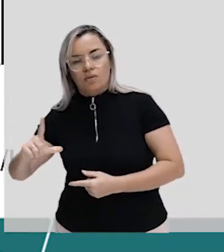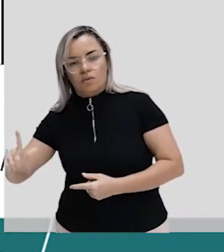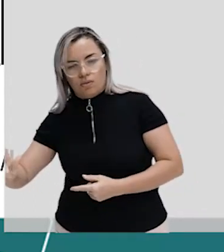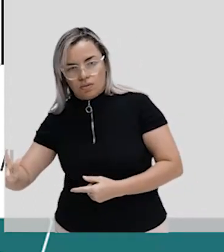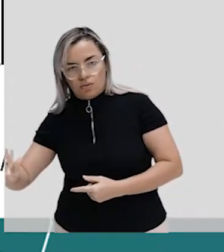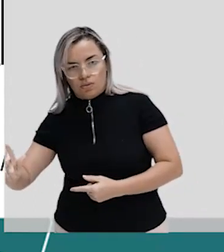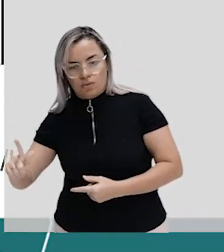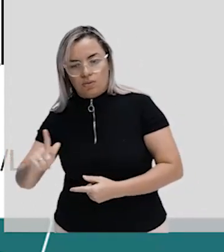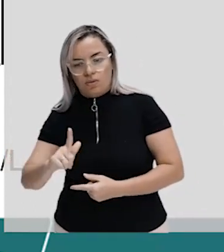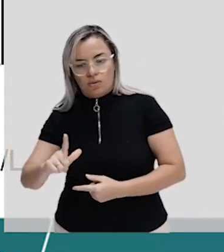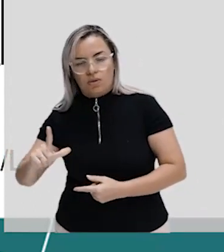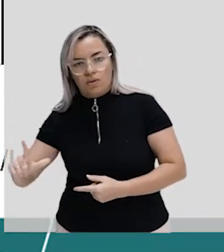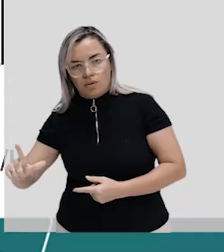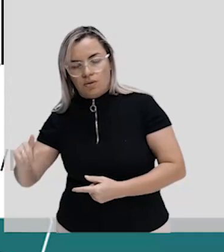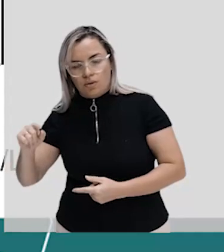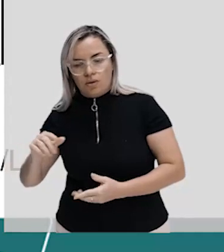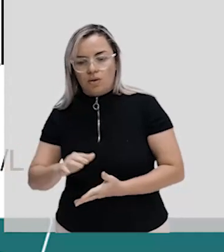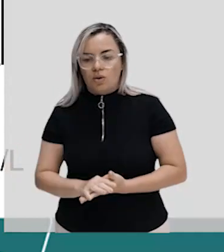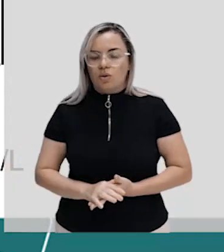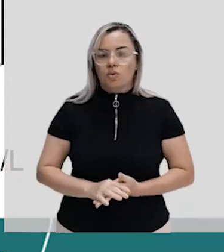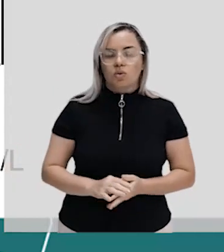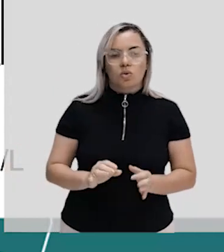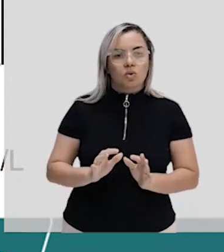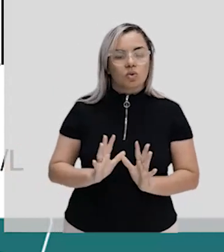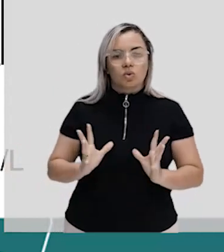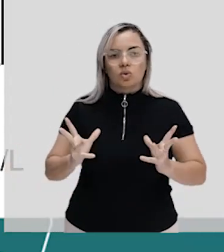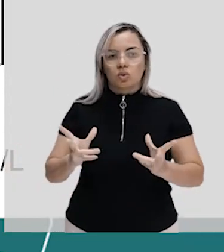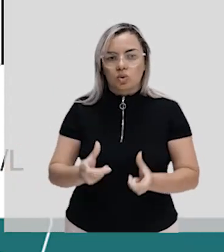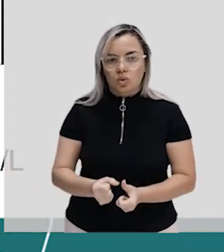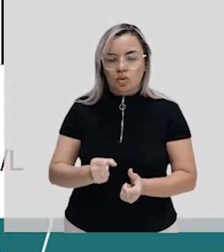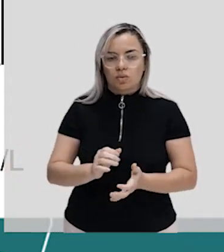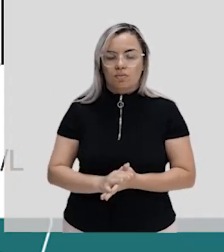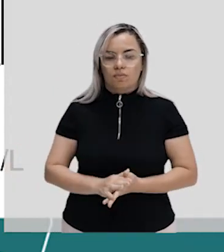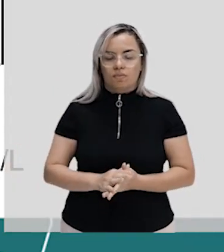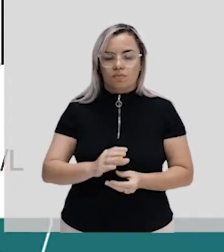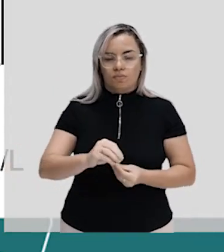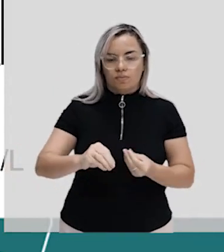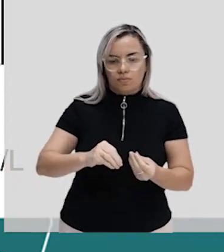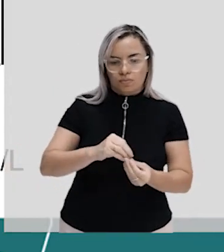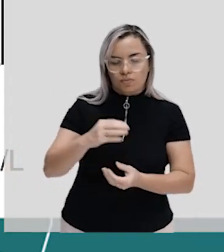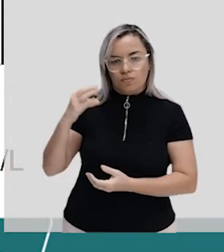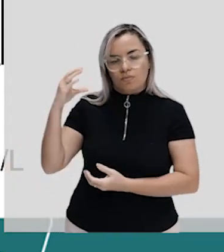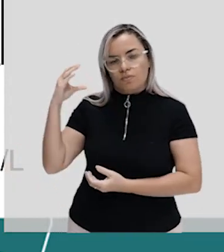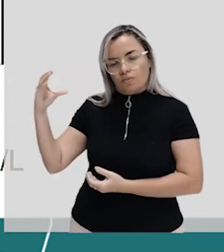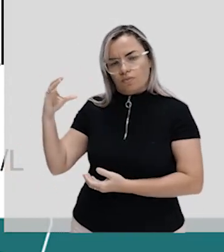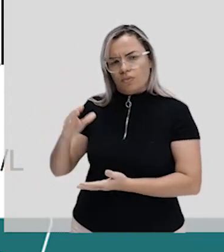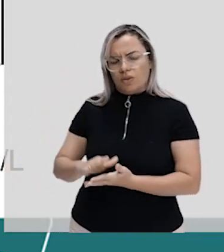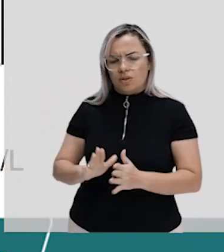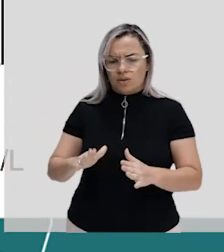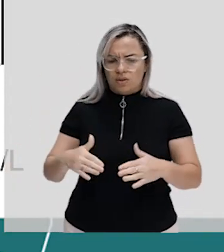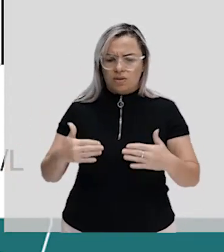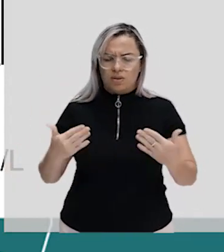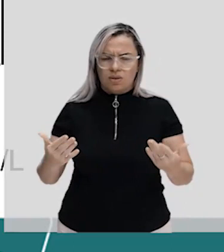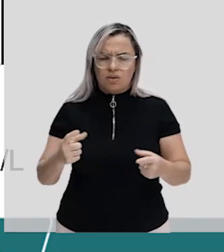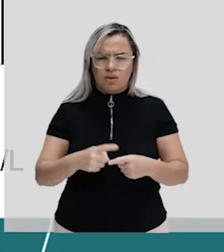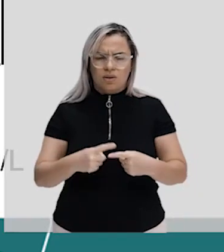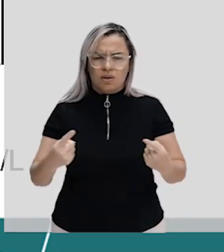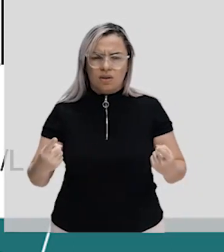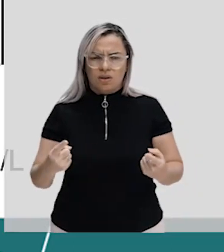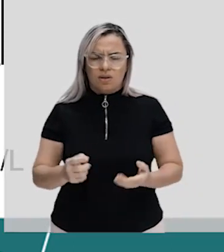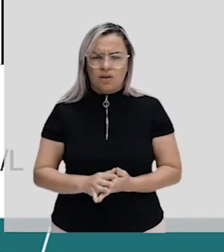elas apresentam a mesma concentração. Mas, elas apresentam a mesma quantidade de massa? Não,